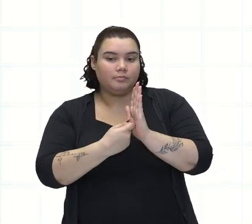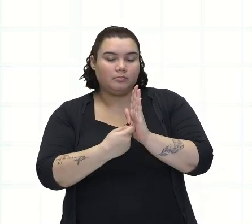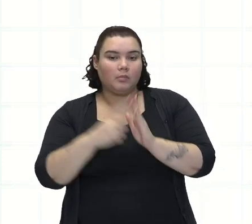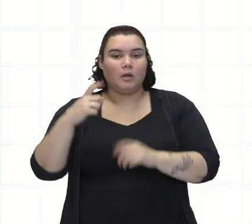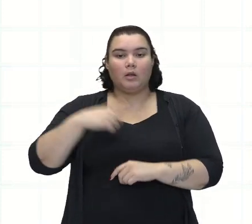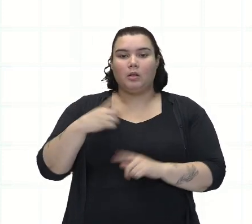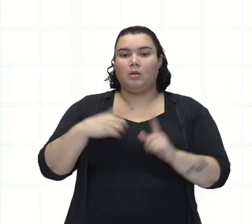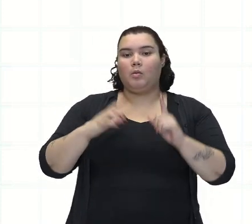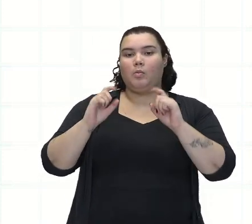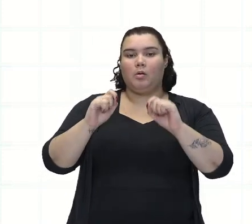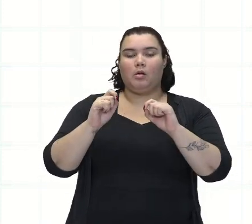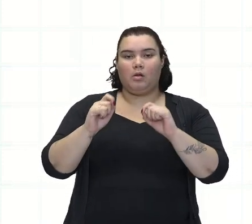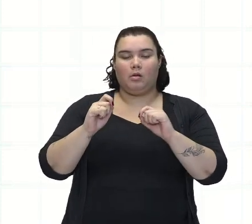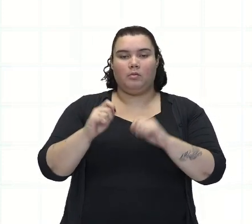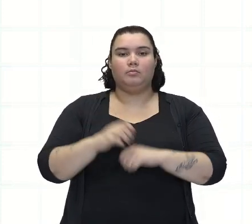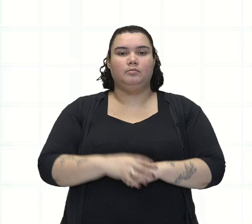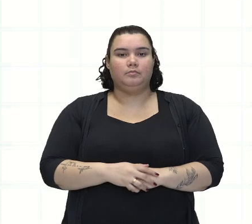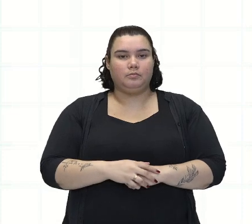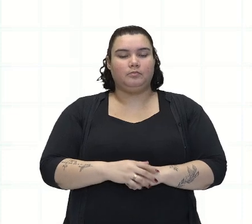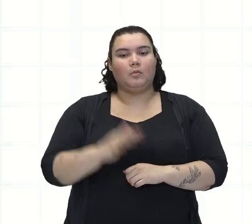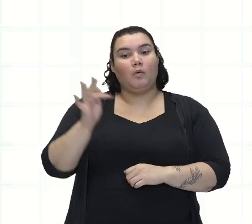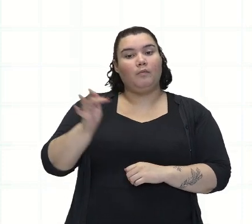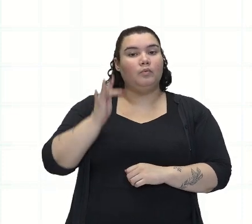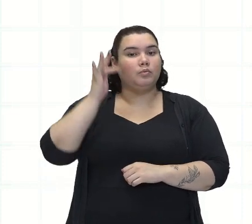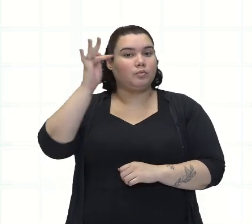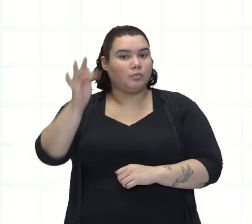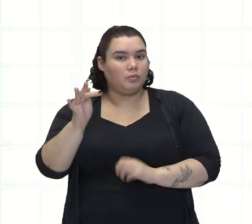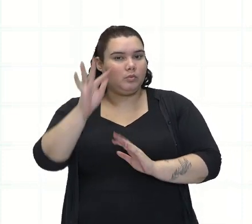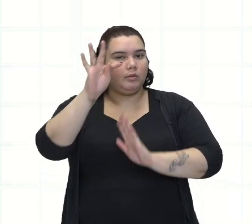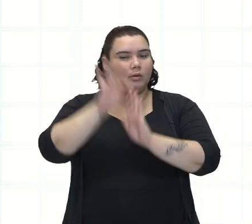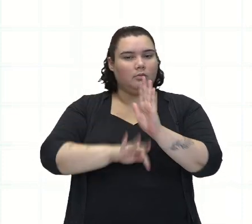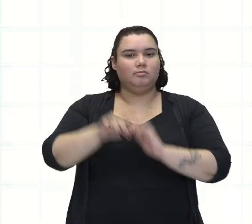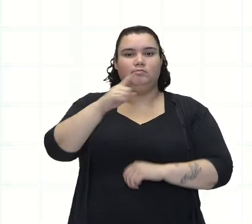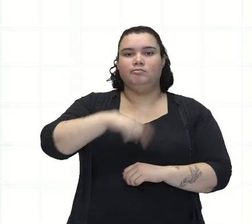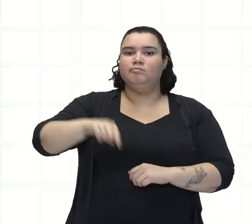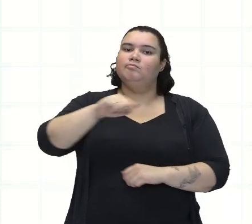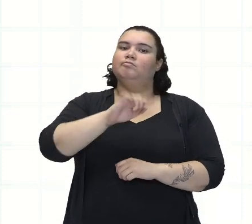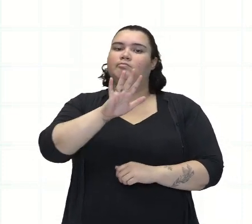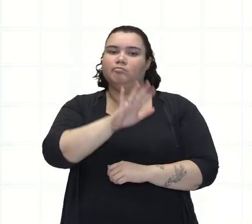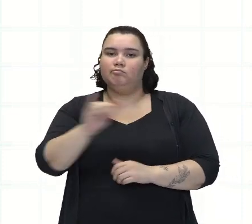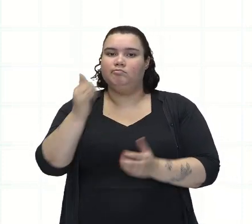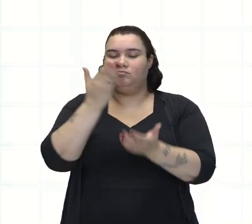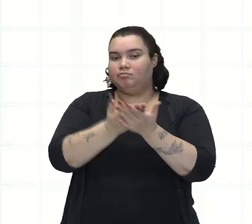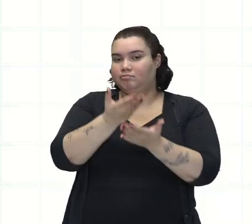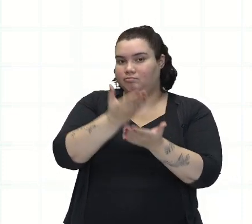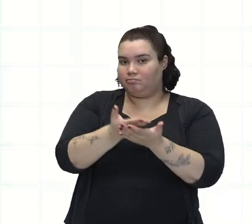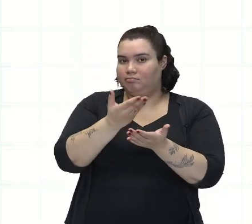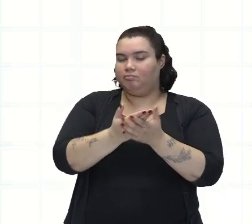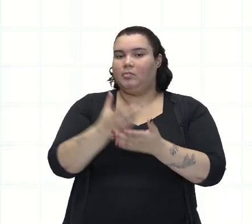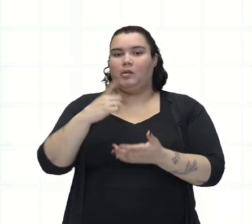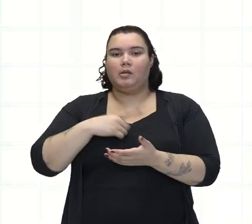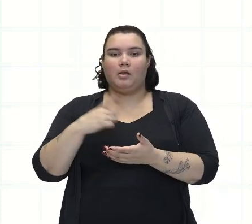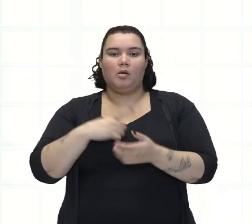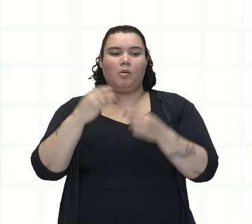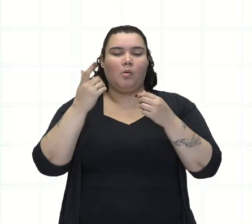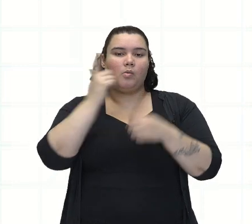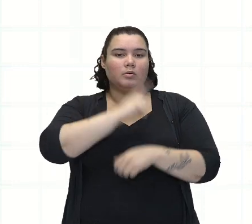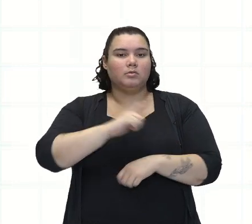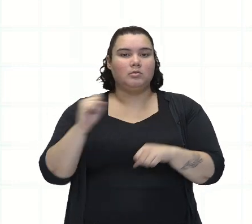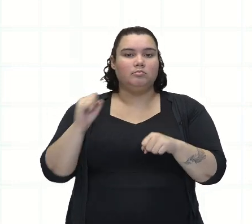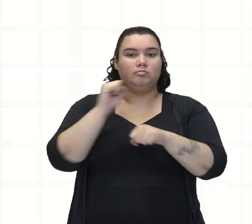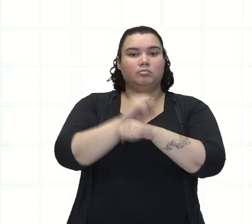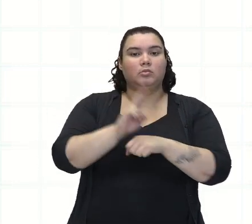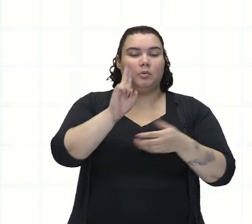como exemplo o texto que futuramente vocês irão fazer para concorrer a uma vaga na